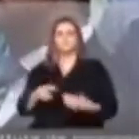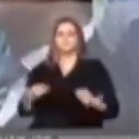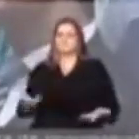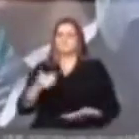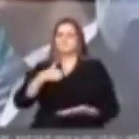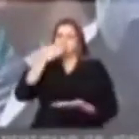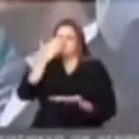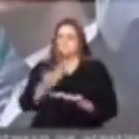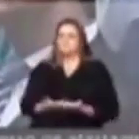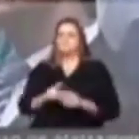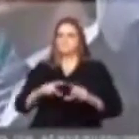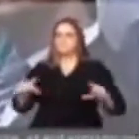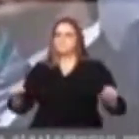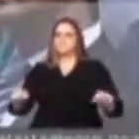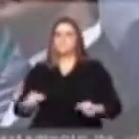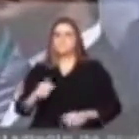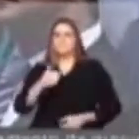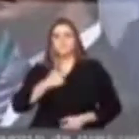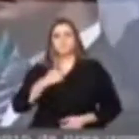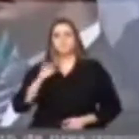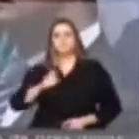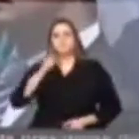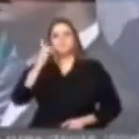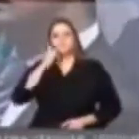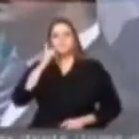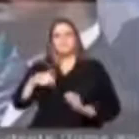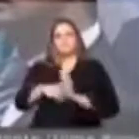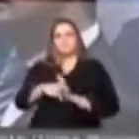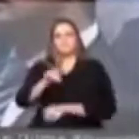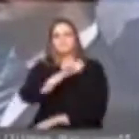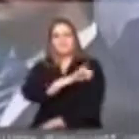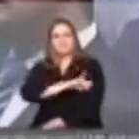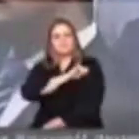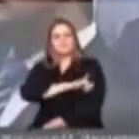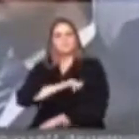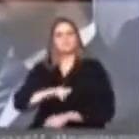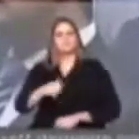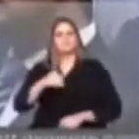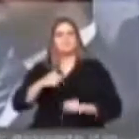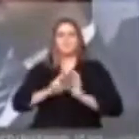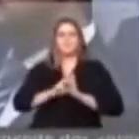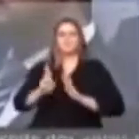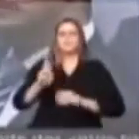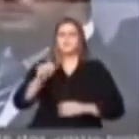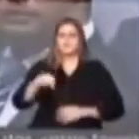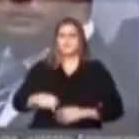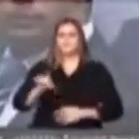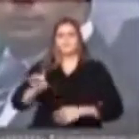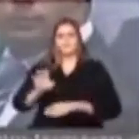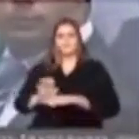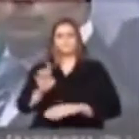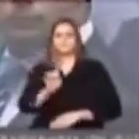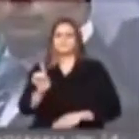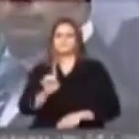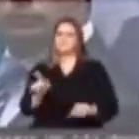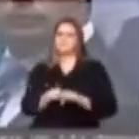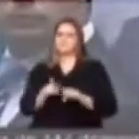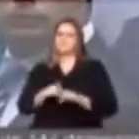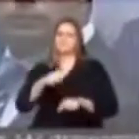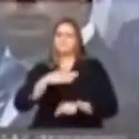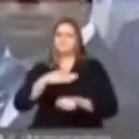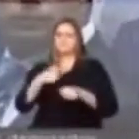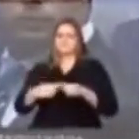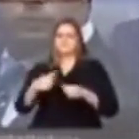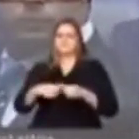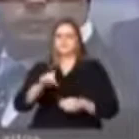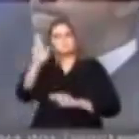acredito nisso. Como parlamentar do estado do Rio de Janeiro, representando aqui não só o estado, mas a minha